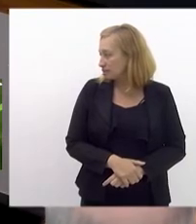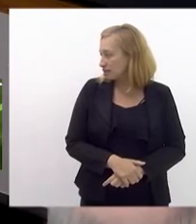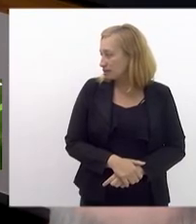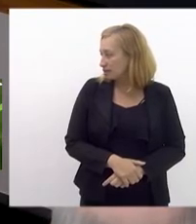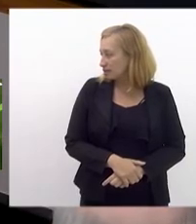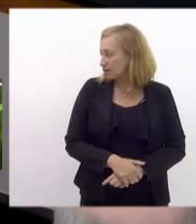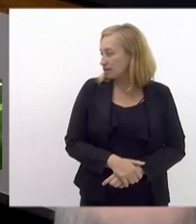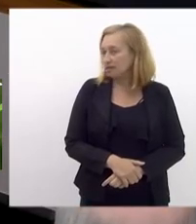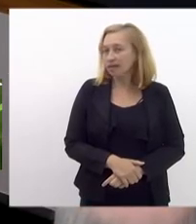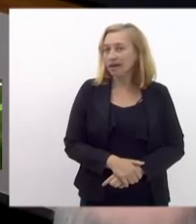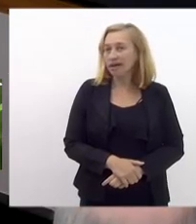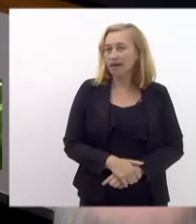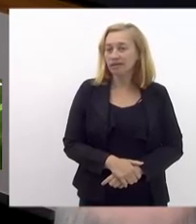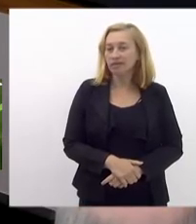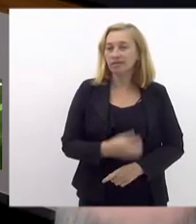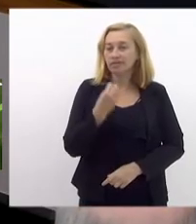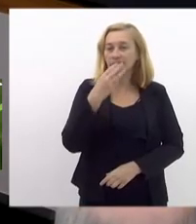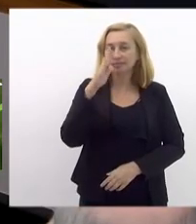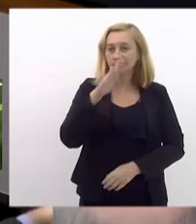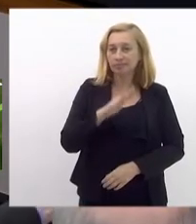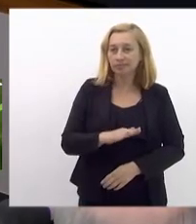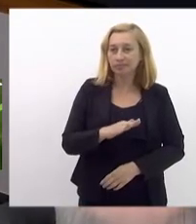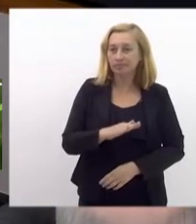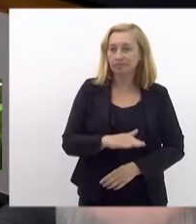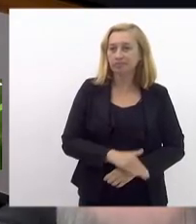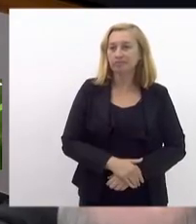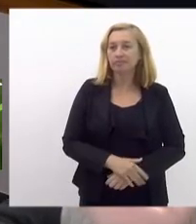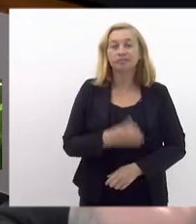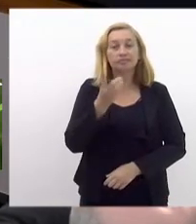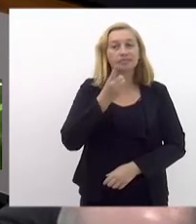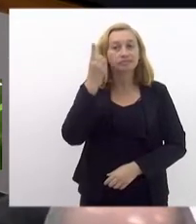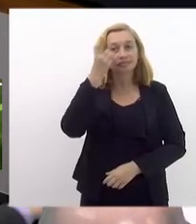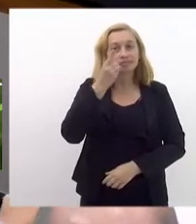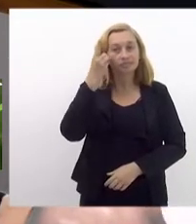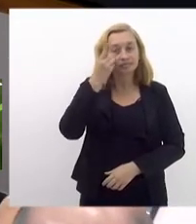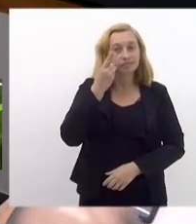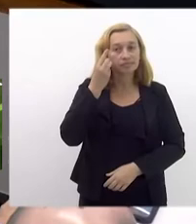Bom, boa tarde, deputado